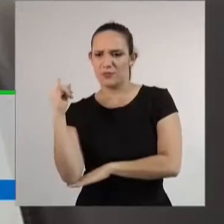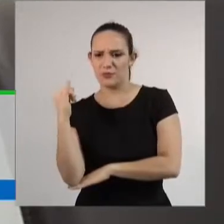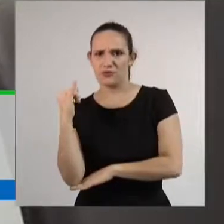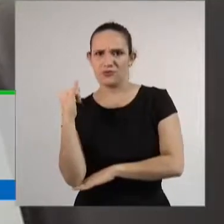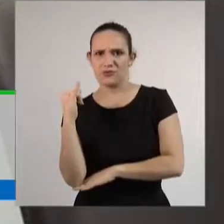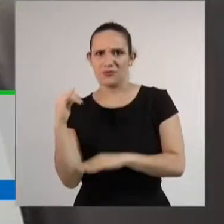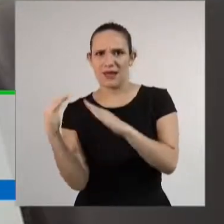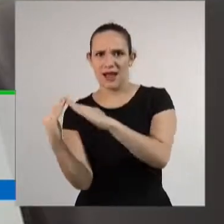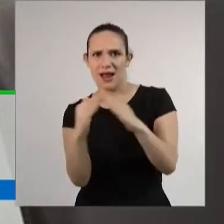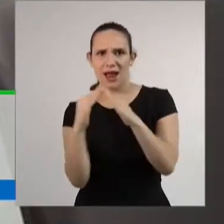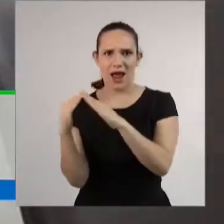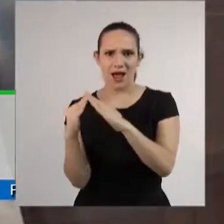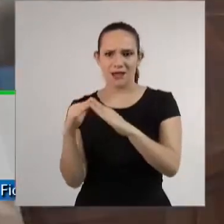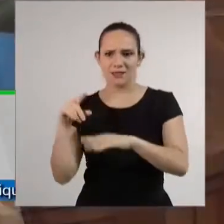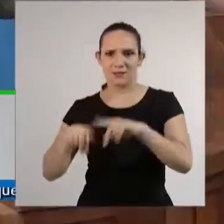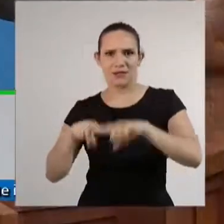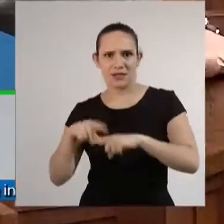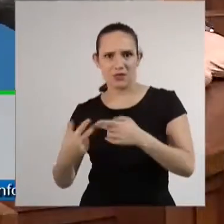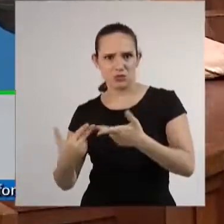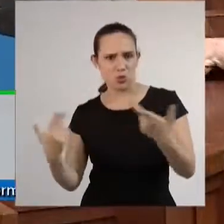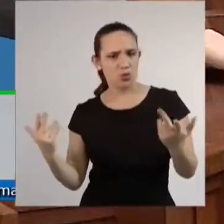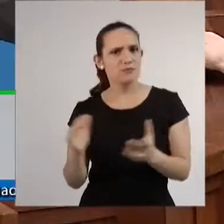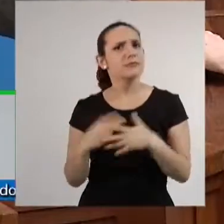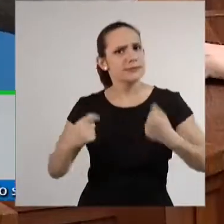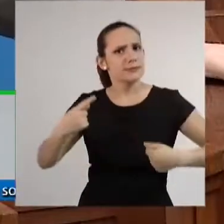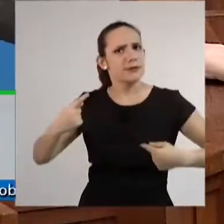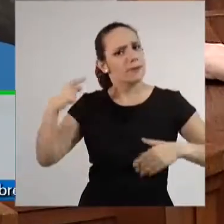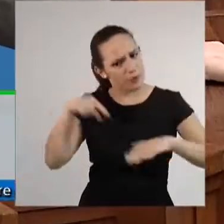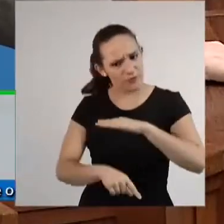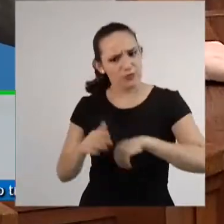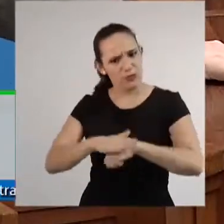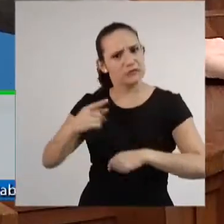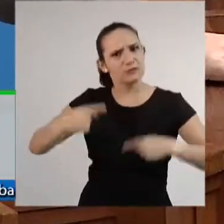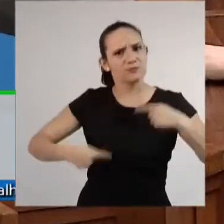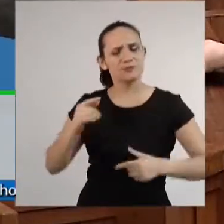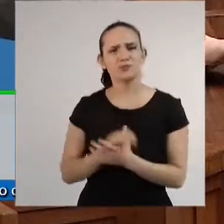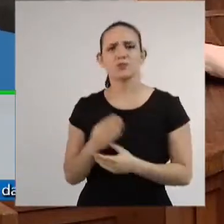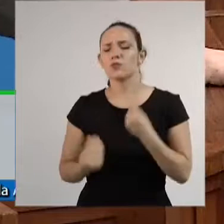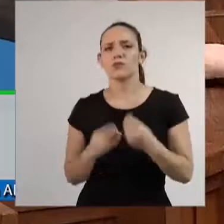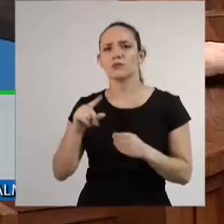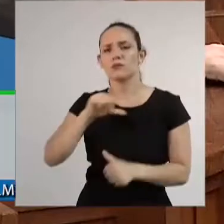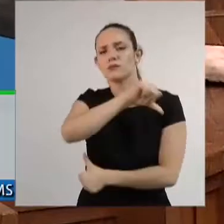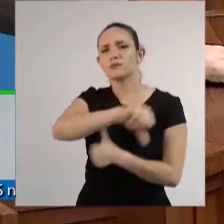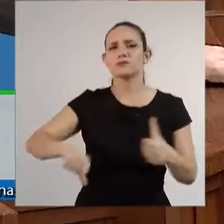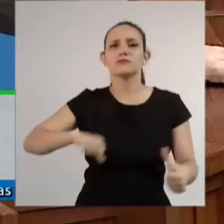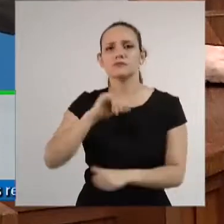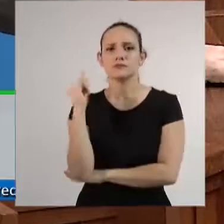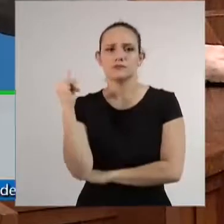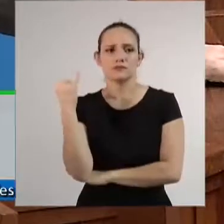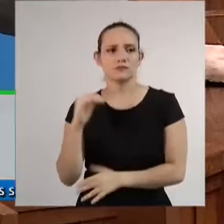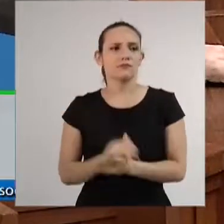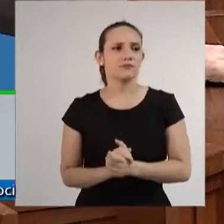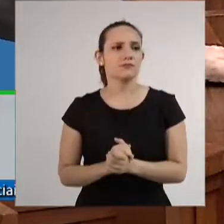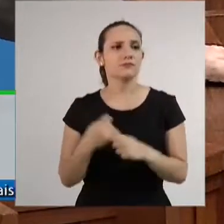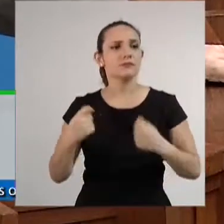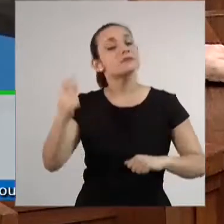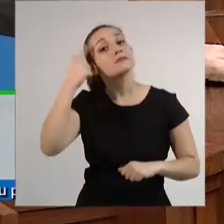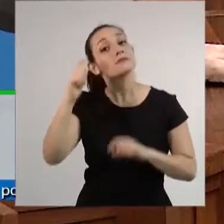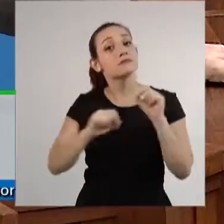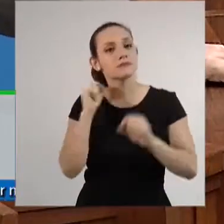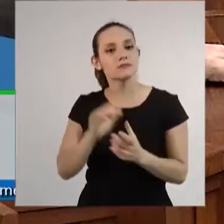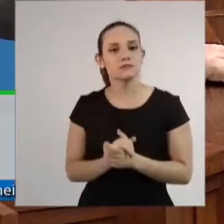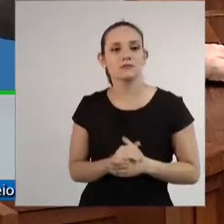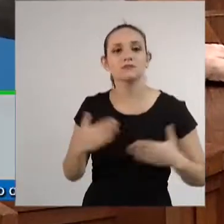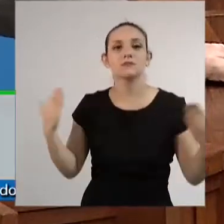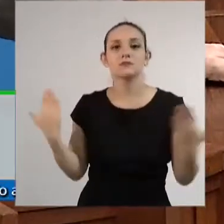né? E nós temos que aprofundar nesse debate. Uma reforma tributária, ela precisa de levar em consideração que